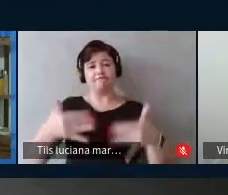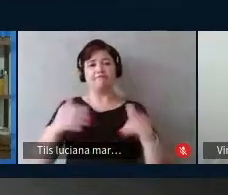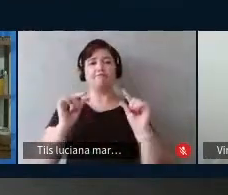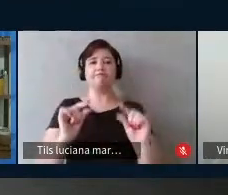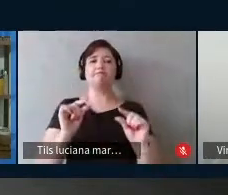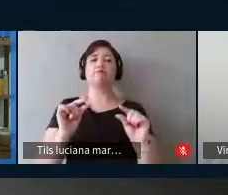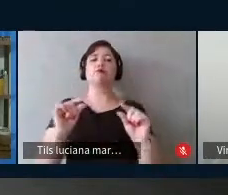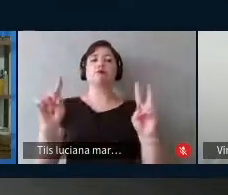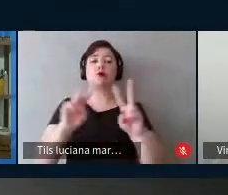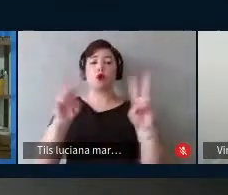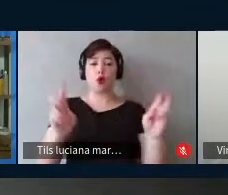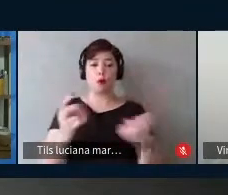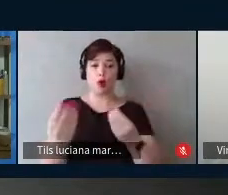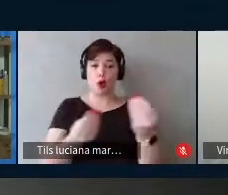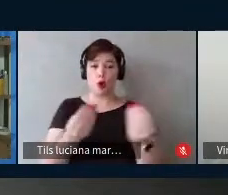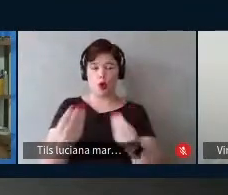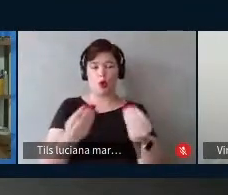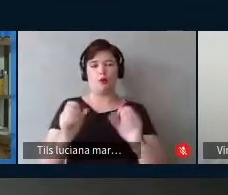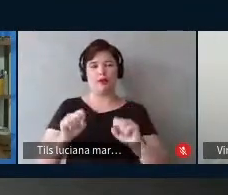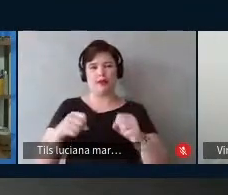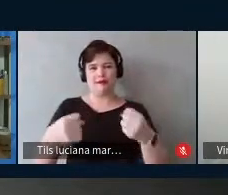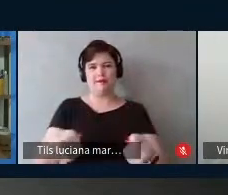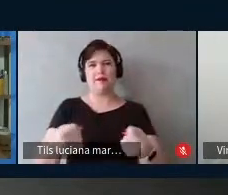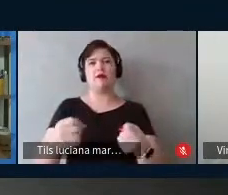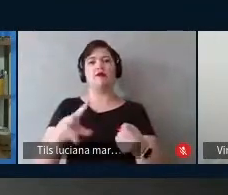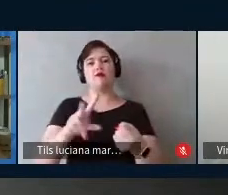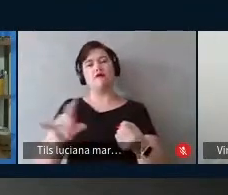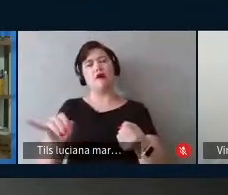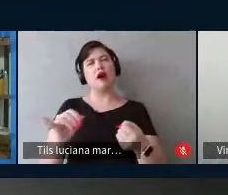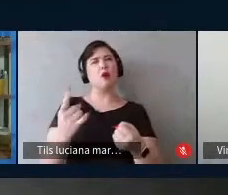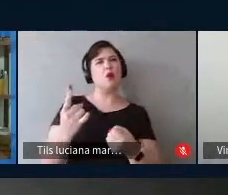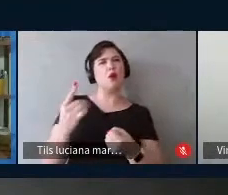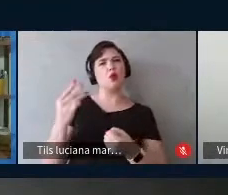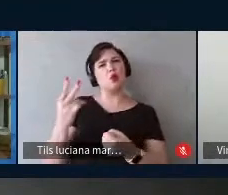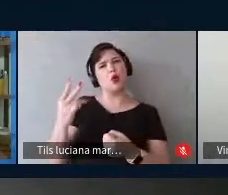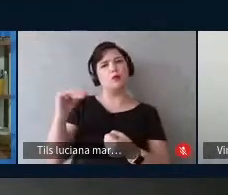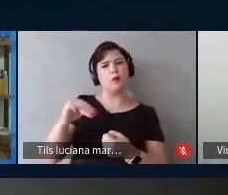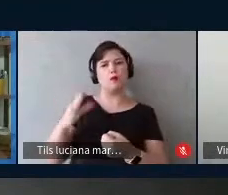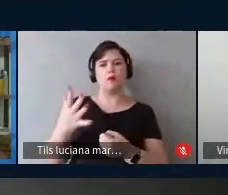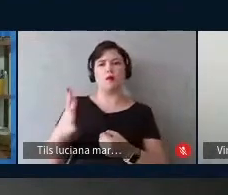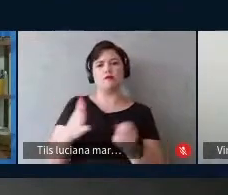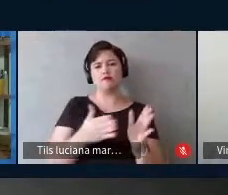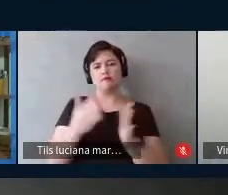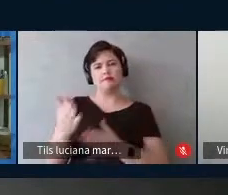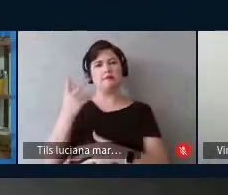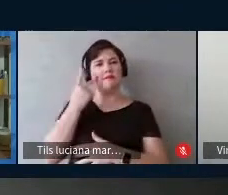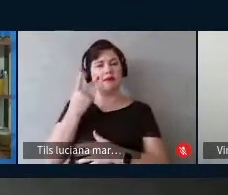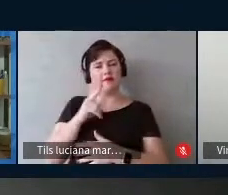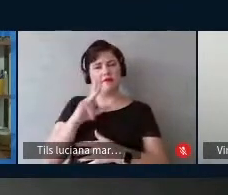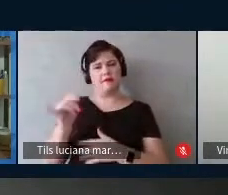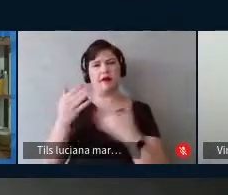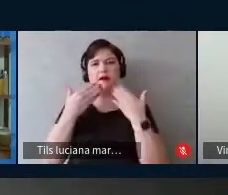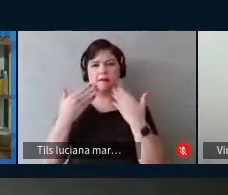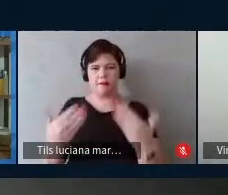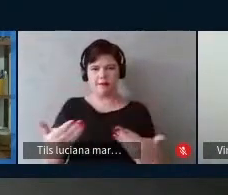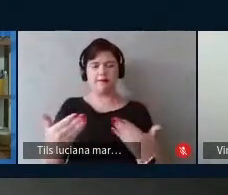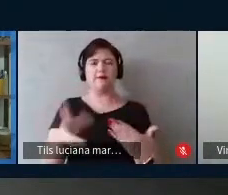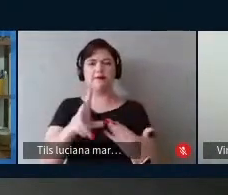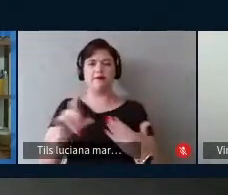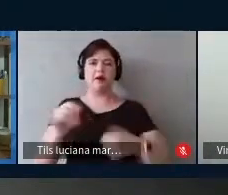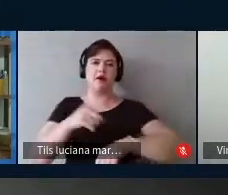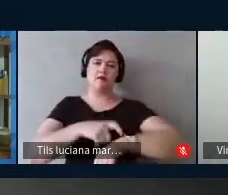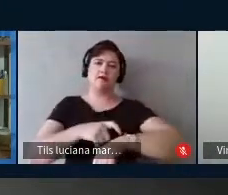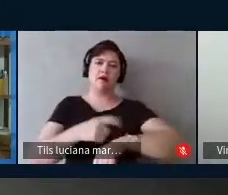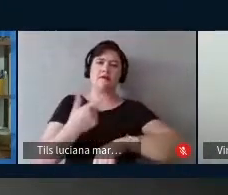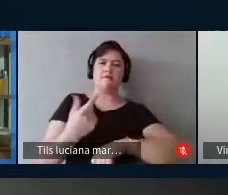vai transcorrer a defesa. Daqui um ou dois minutos eu vou passar a palavra para o Alex Pierre Aguayo, que vai ter cerca de